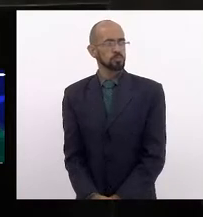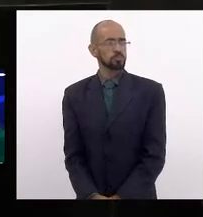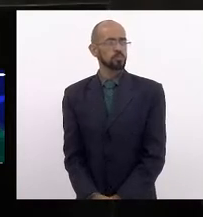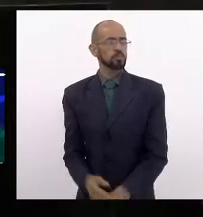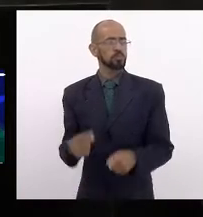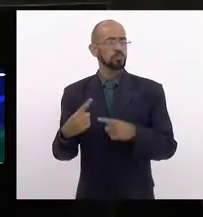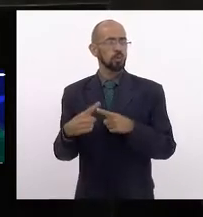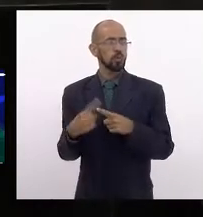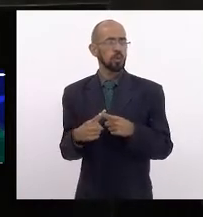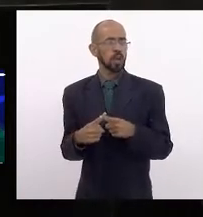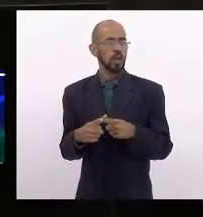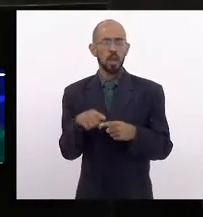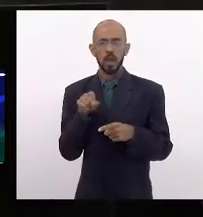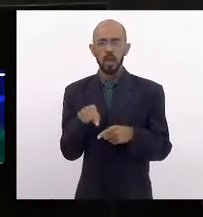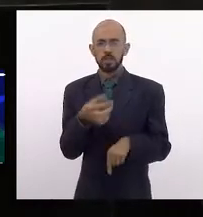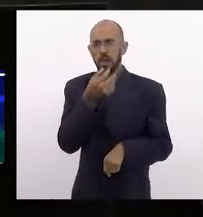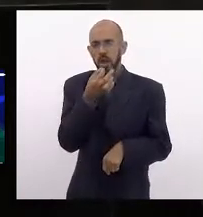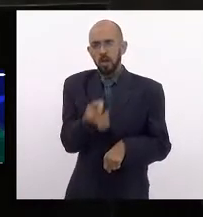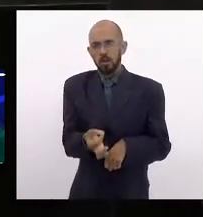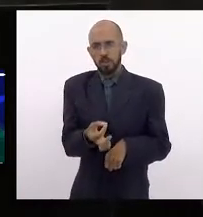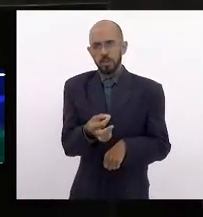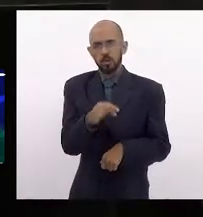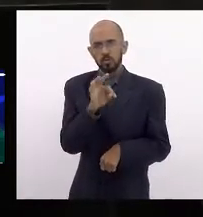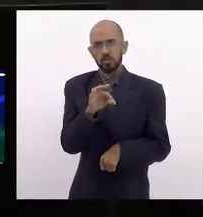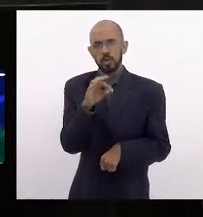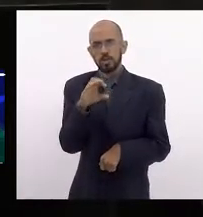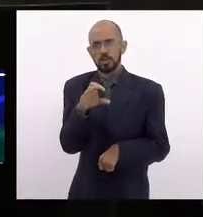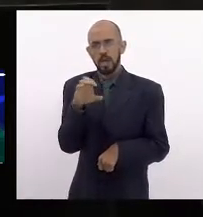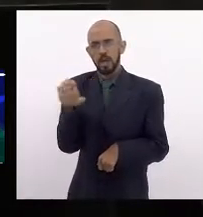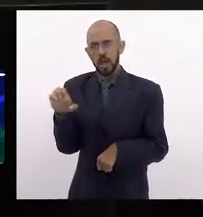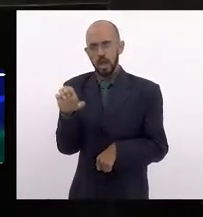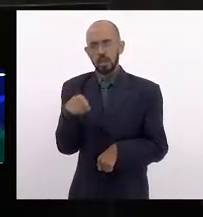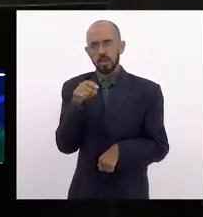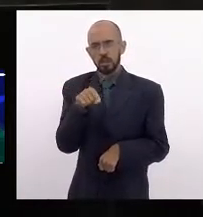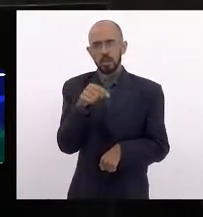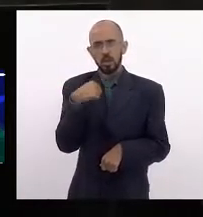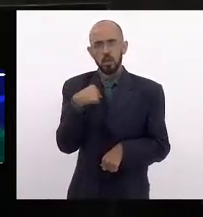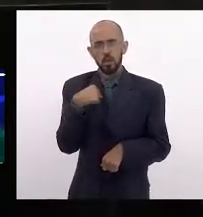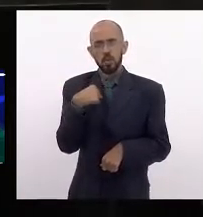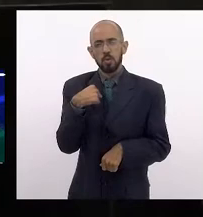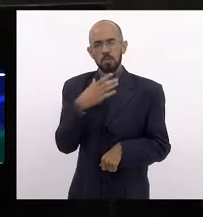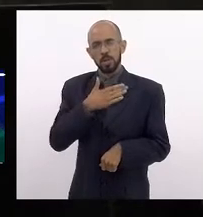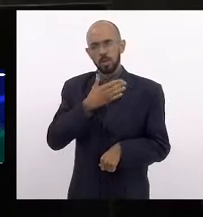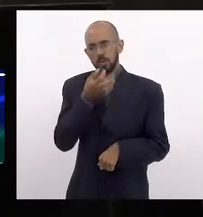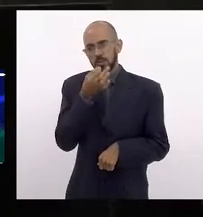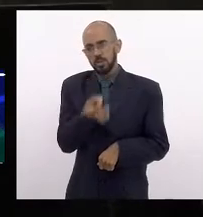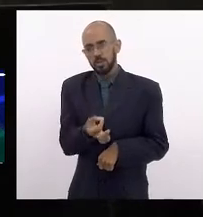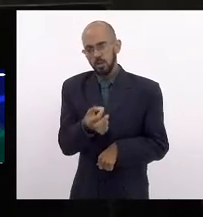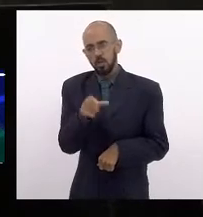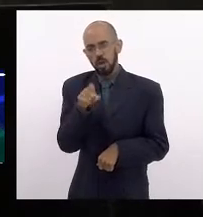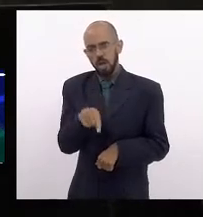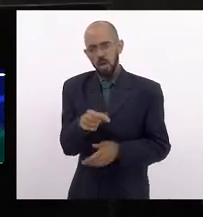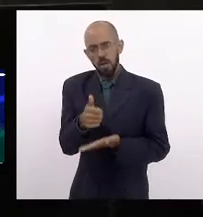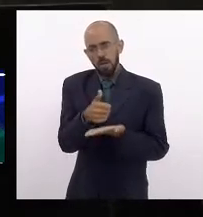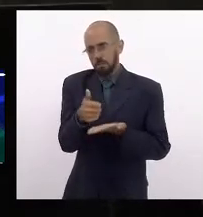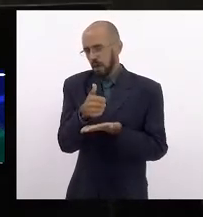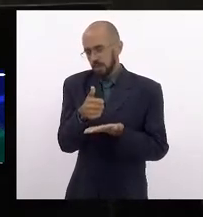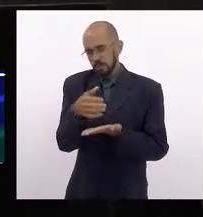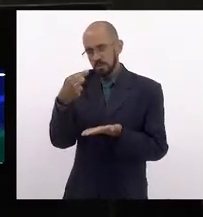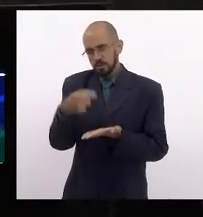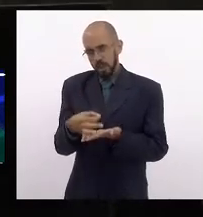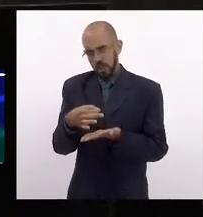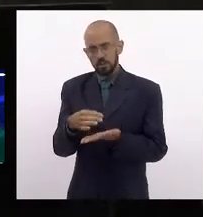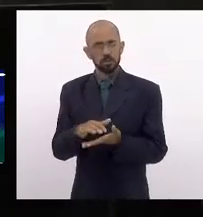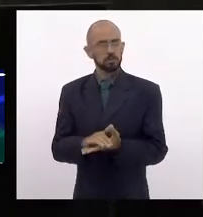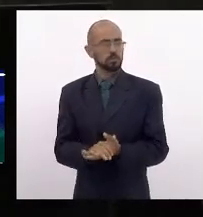porque esse aparecer prova do tribunal que eu consegui eu considero embasado corretamente